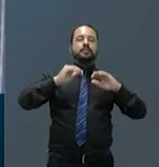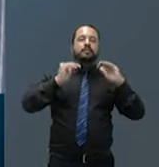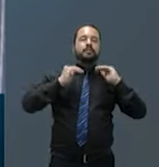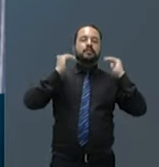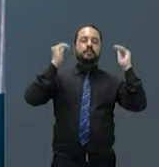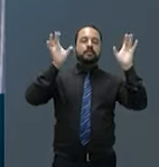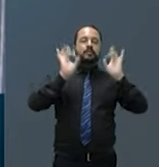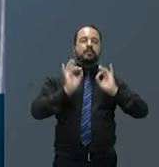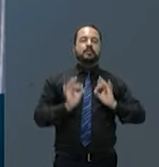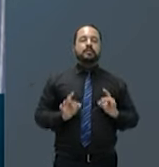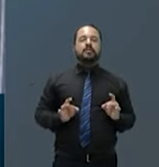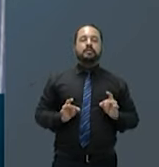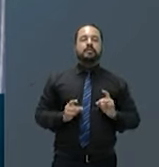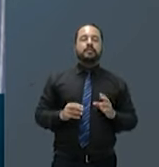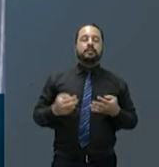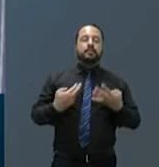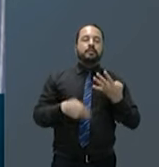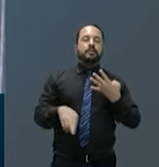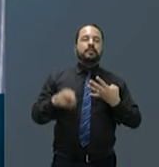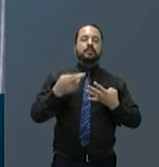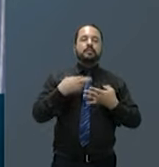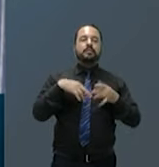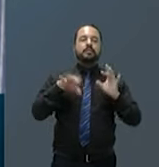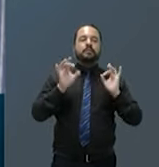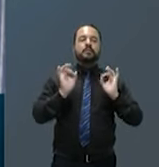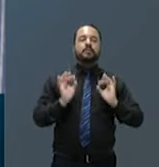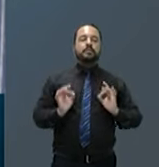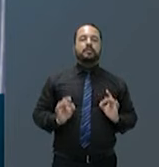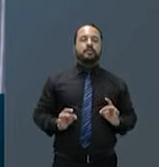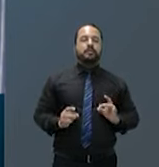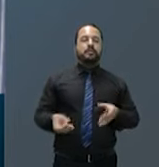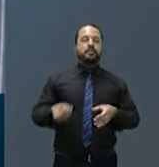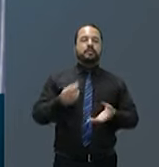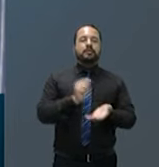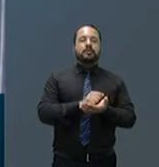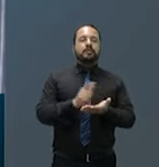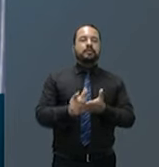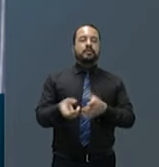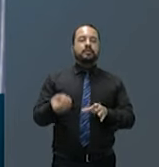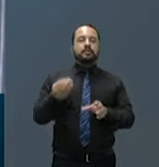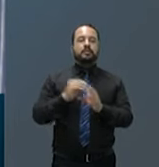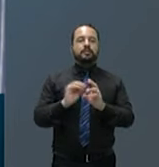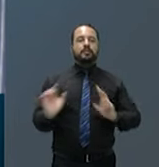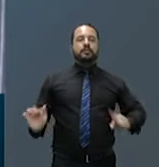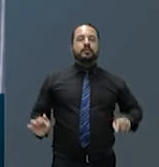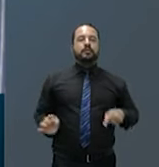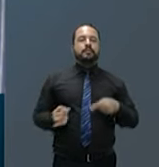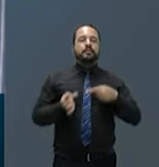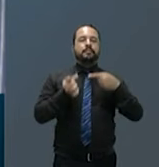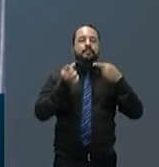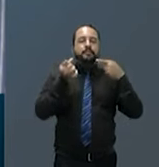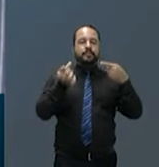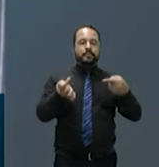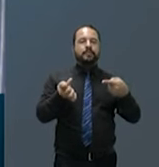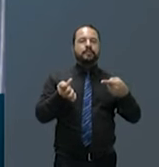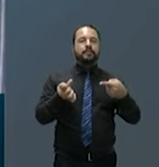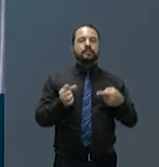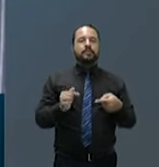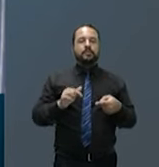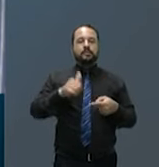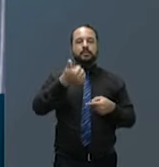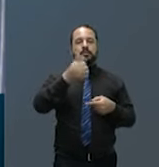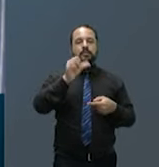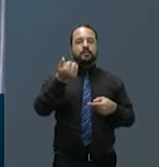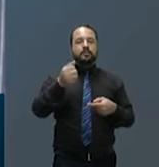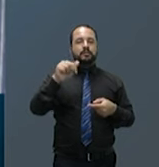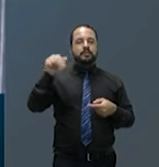para recursos especiais e agravos interpostos após 18 de